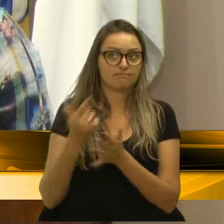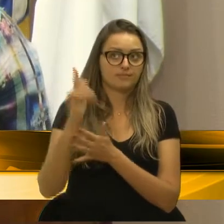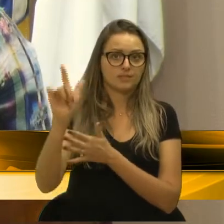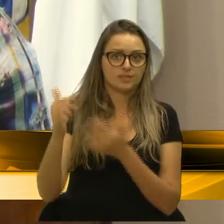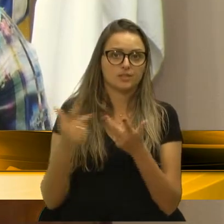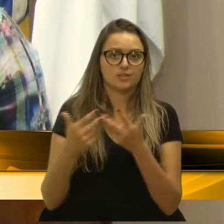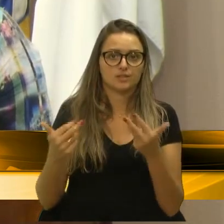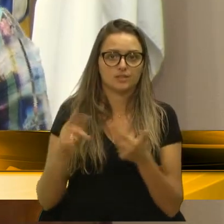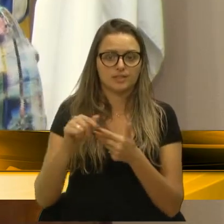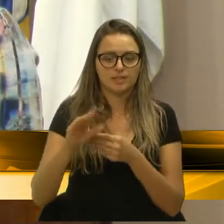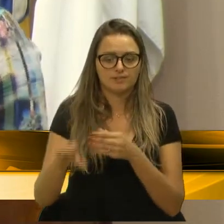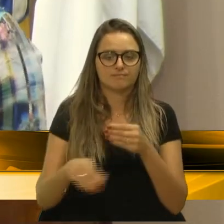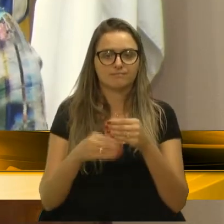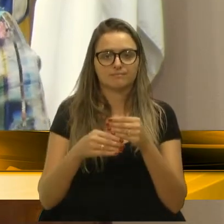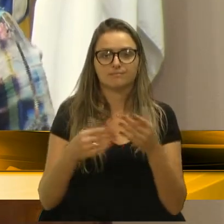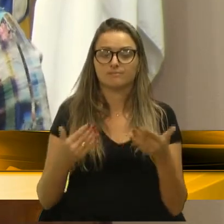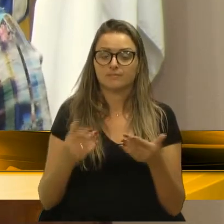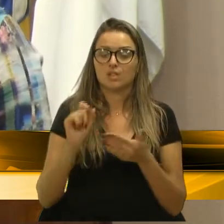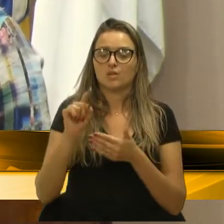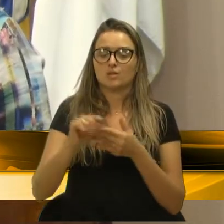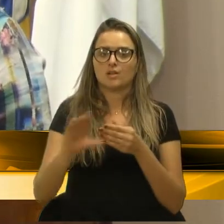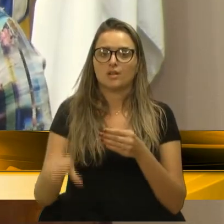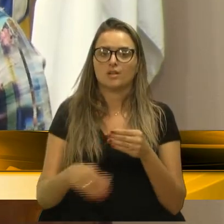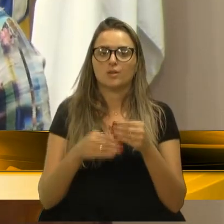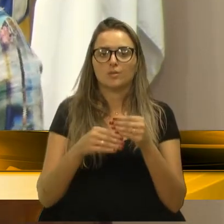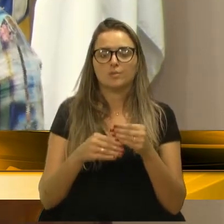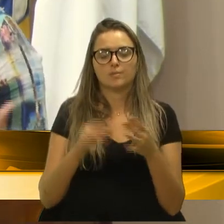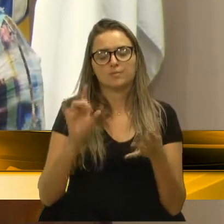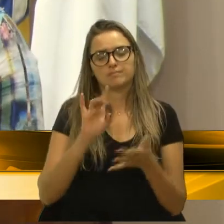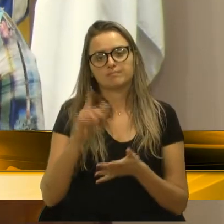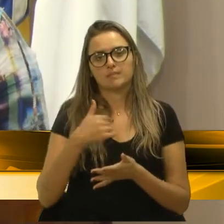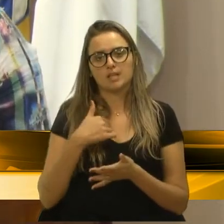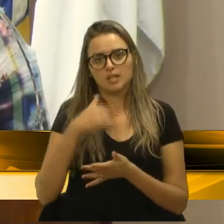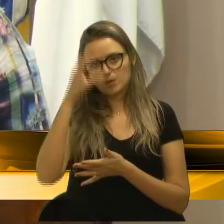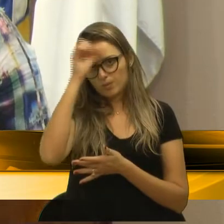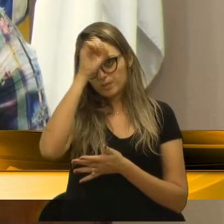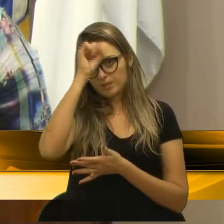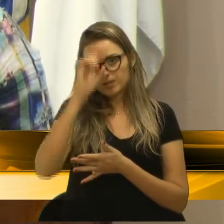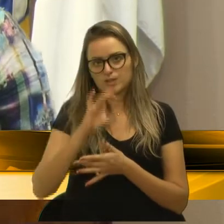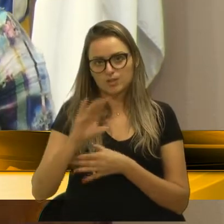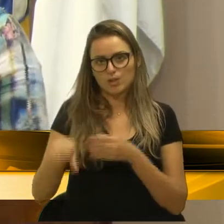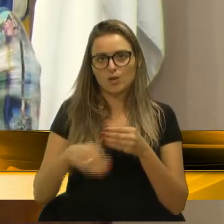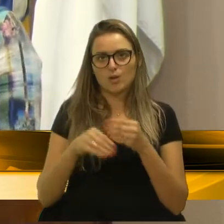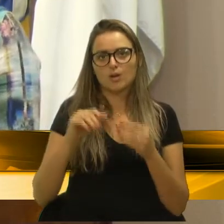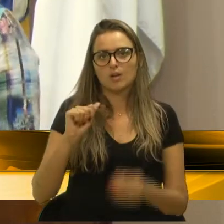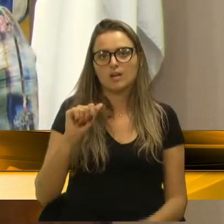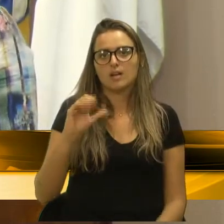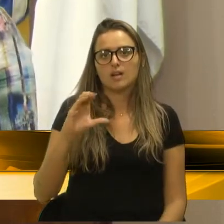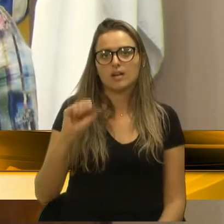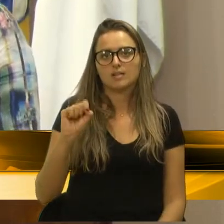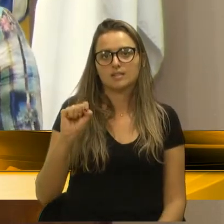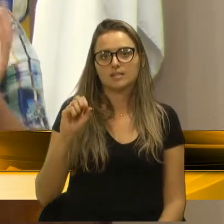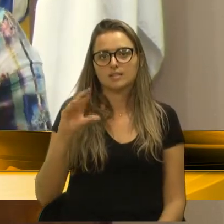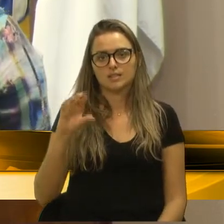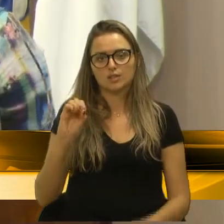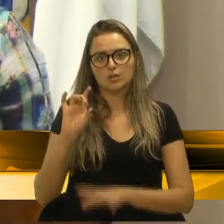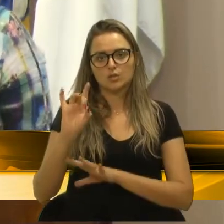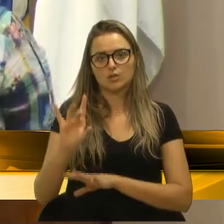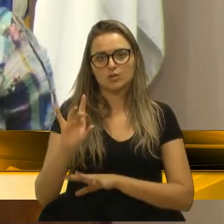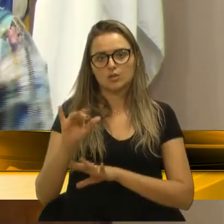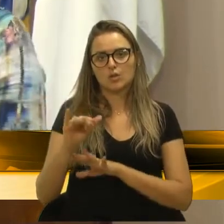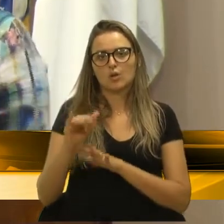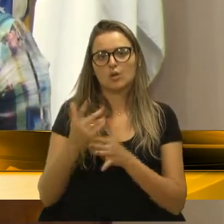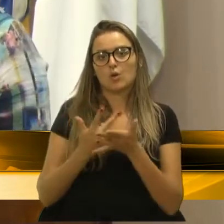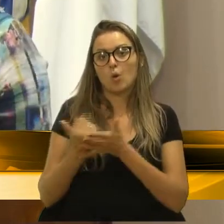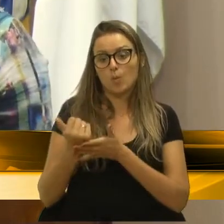é acessório. E o acessório, eu aprendi que o acessório a gente só acessa realmente quando a gente tem o básico.